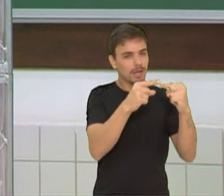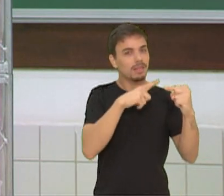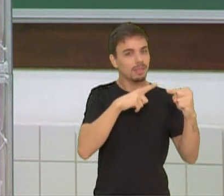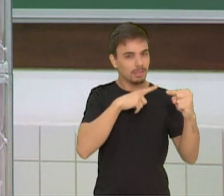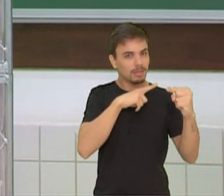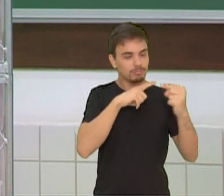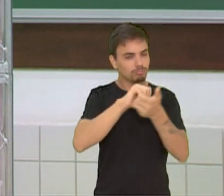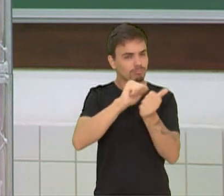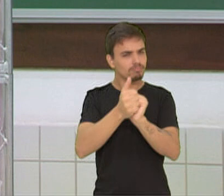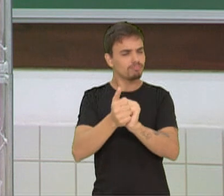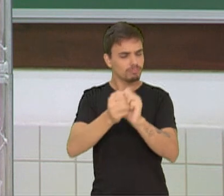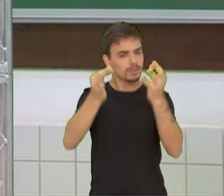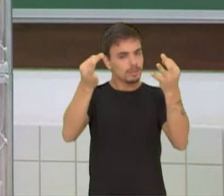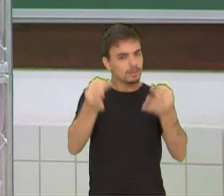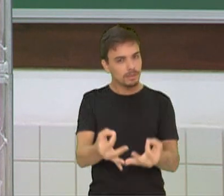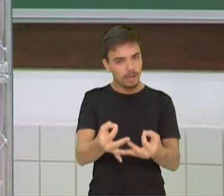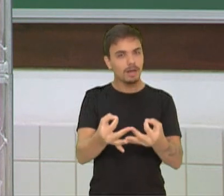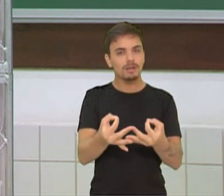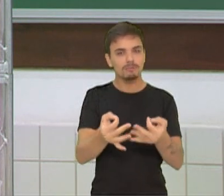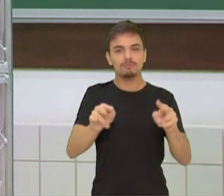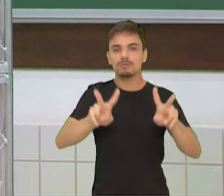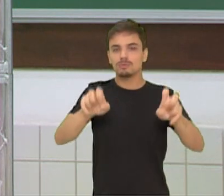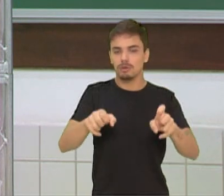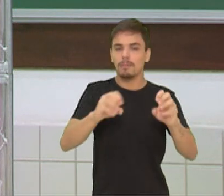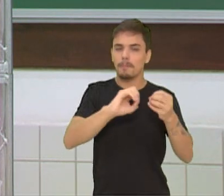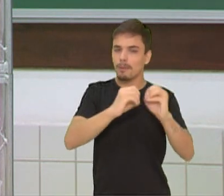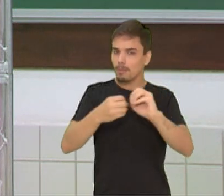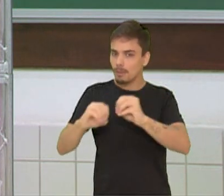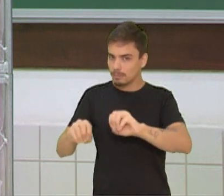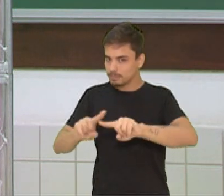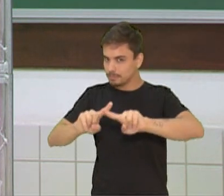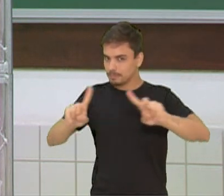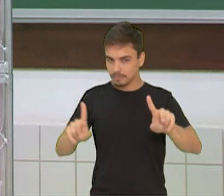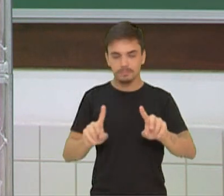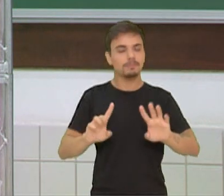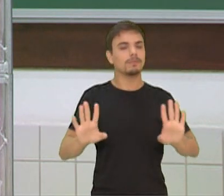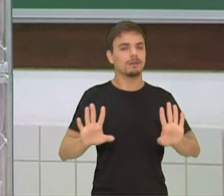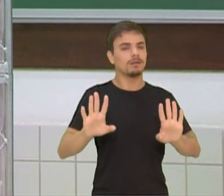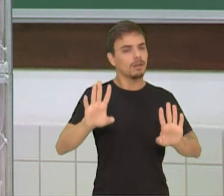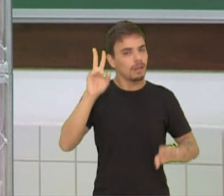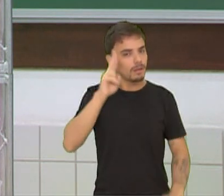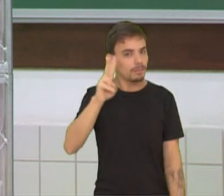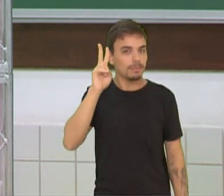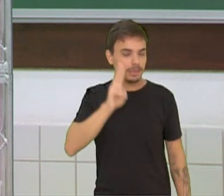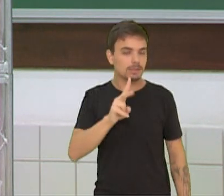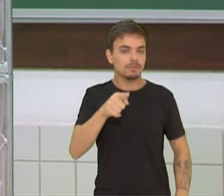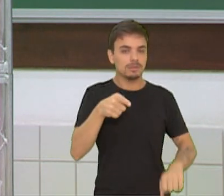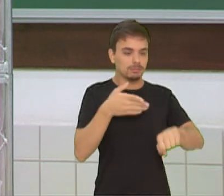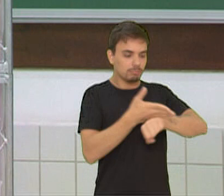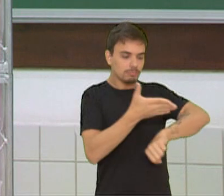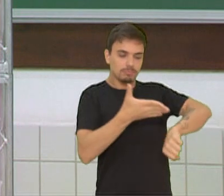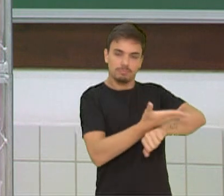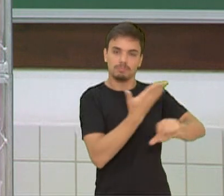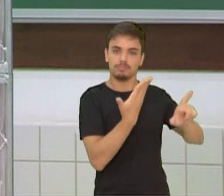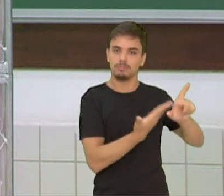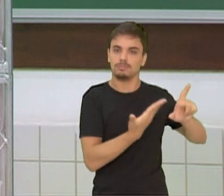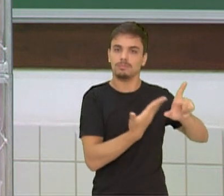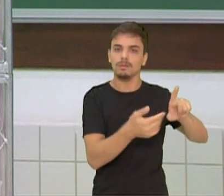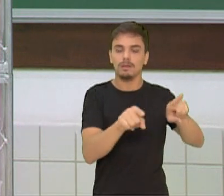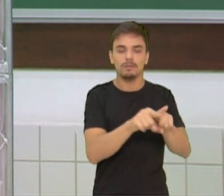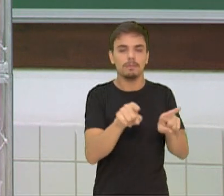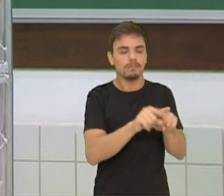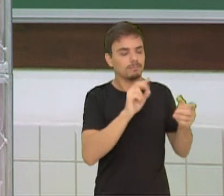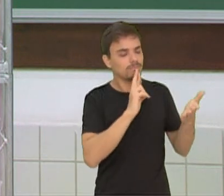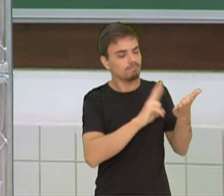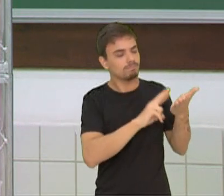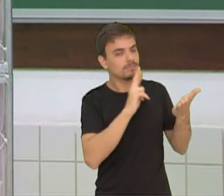que adaptam direitinho ali nas nossas orações, ok? E lembrando vocês de acessar o Classroom, olha lá,